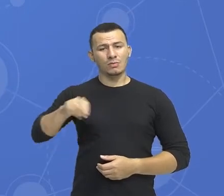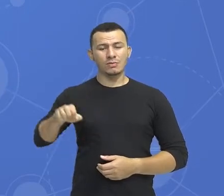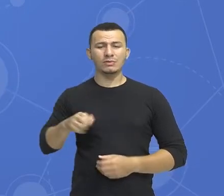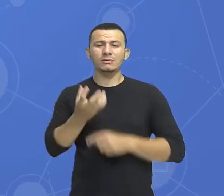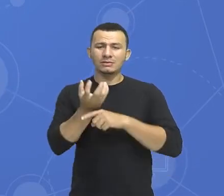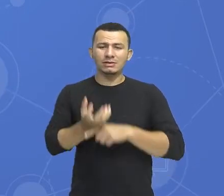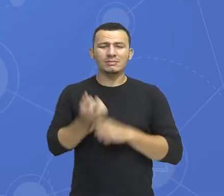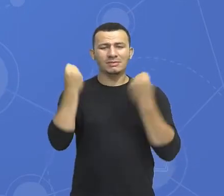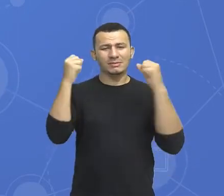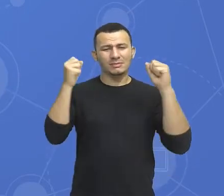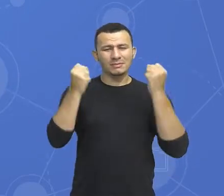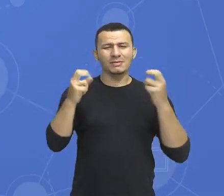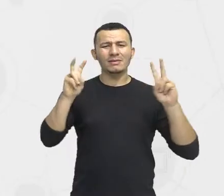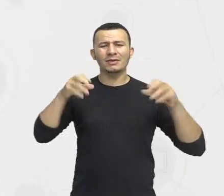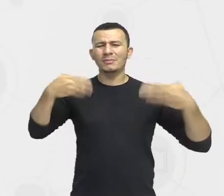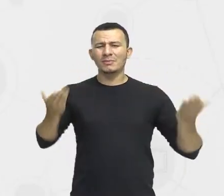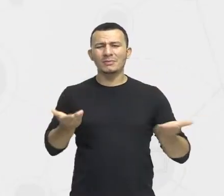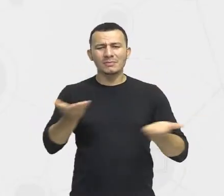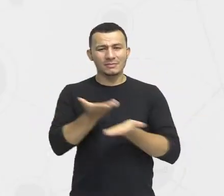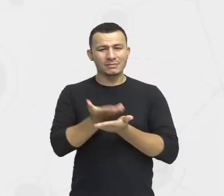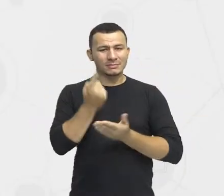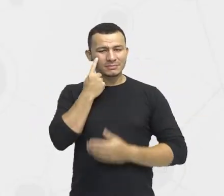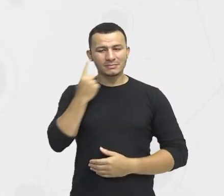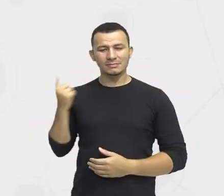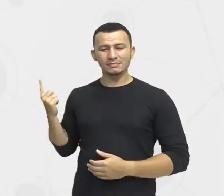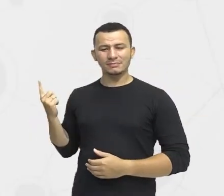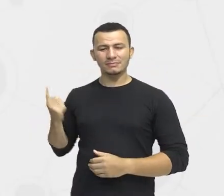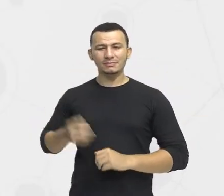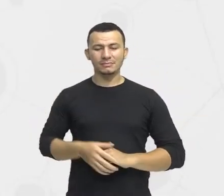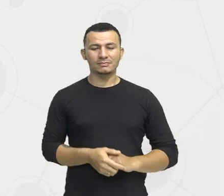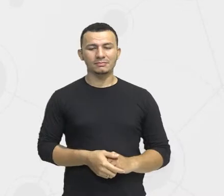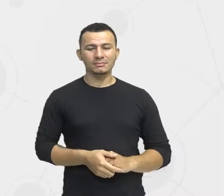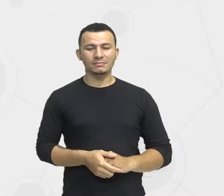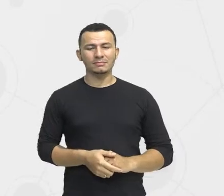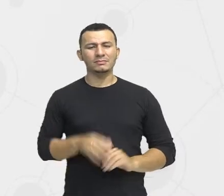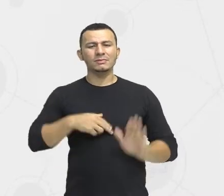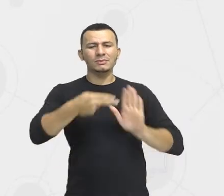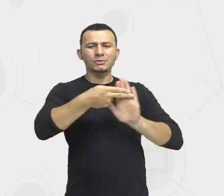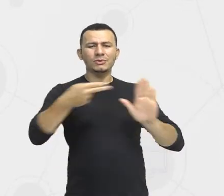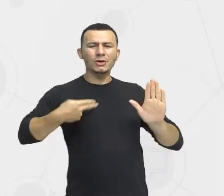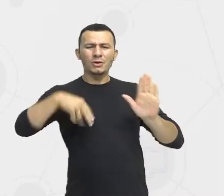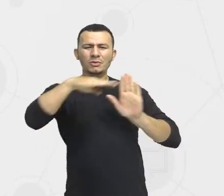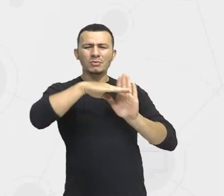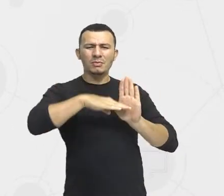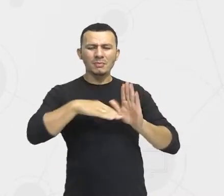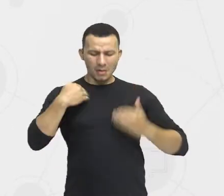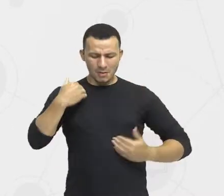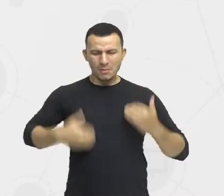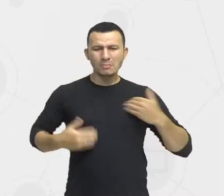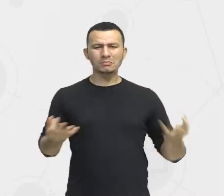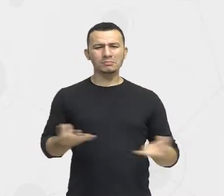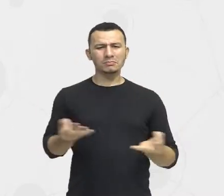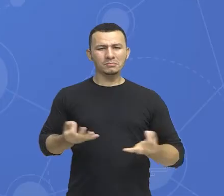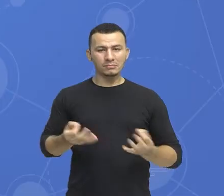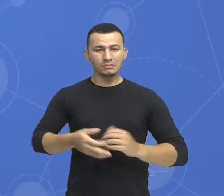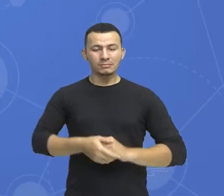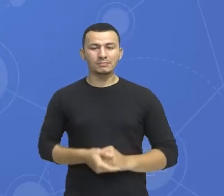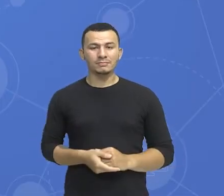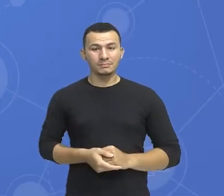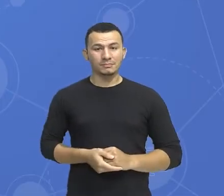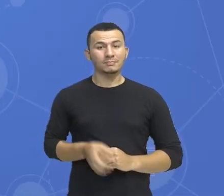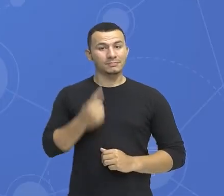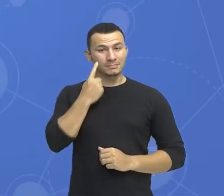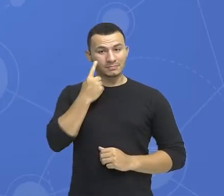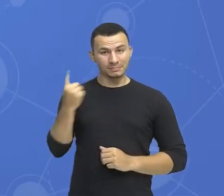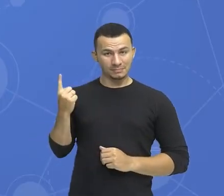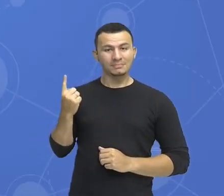qual é o tema da nossa aula de hoje. O estereótipo do corpo perfeito, olha aí. Então vamos